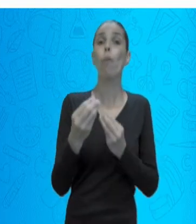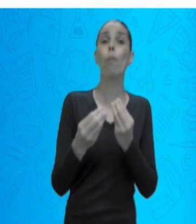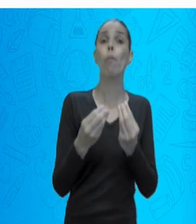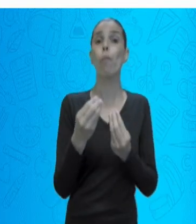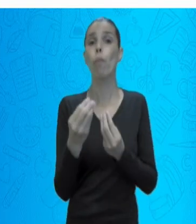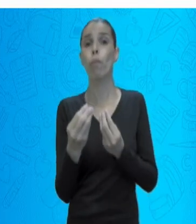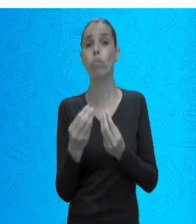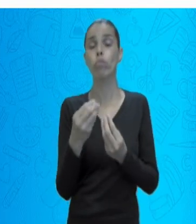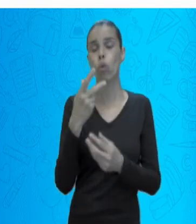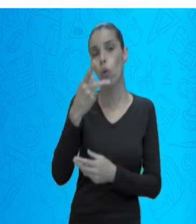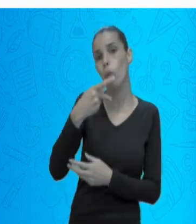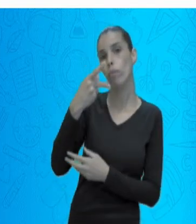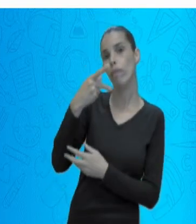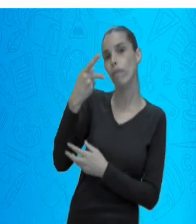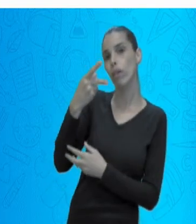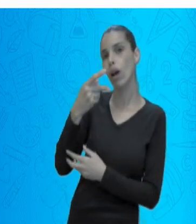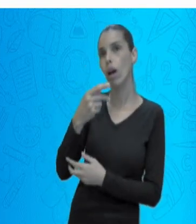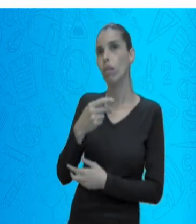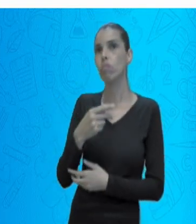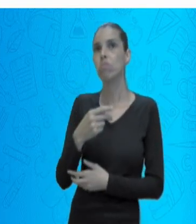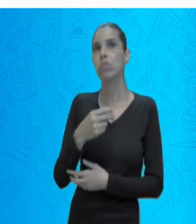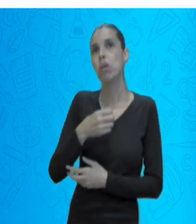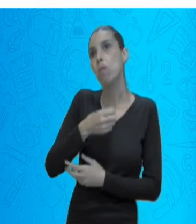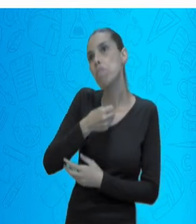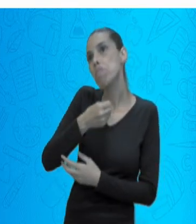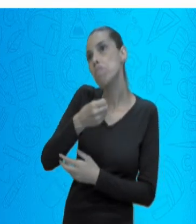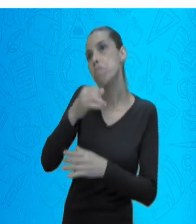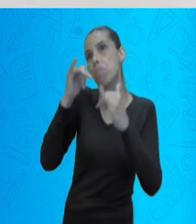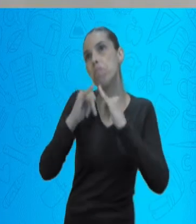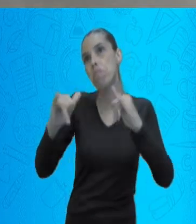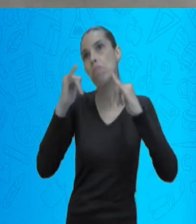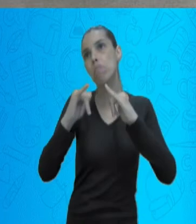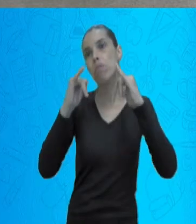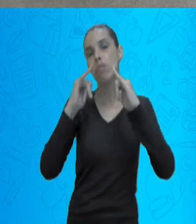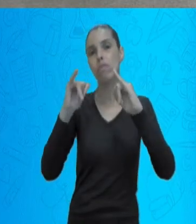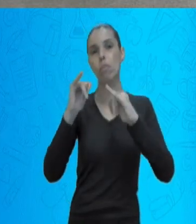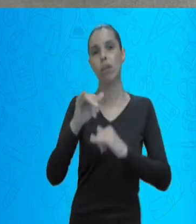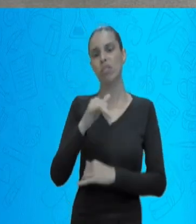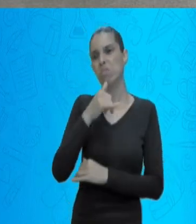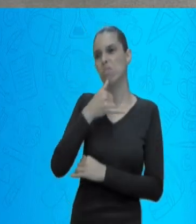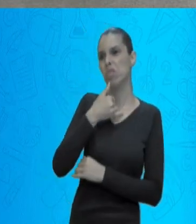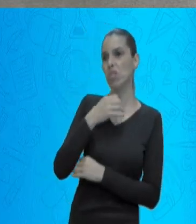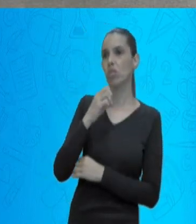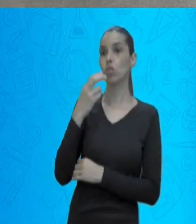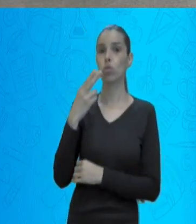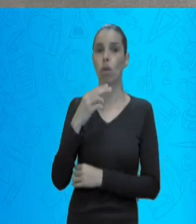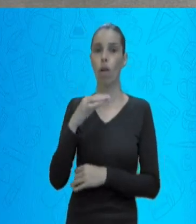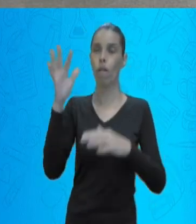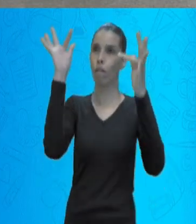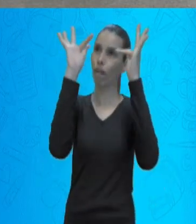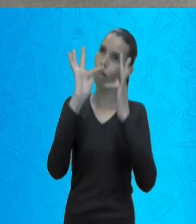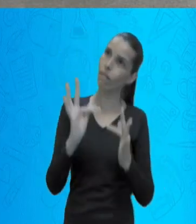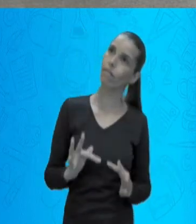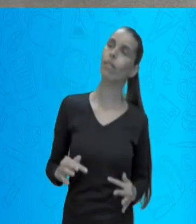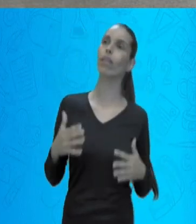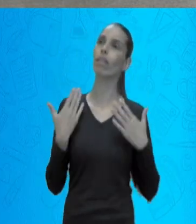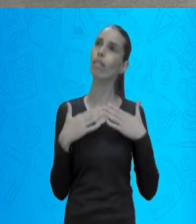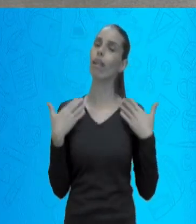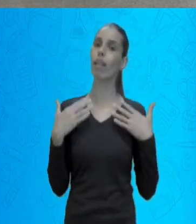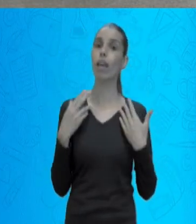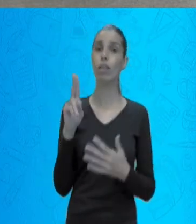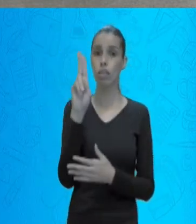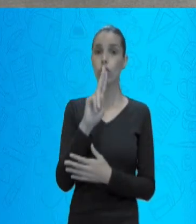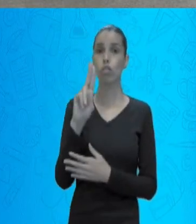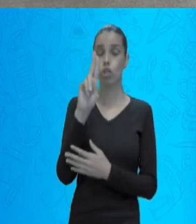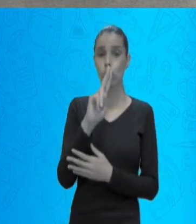vou dar uma notícia muito ríspida, se eu estou brava com alguém ou se eu estou feliz, eu uso formas